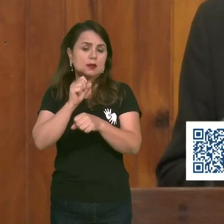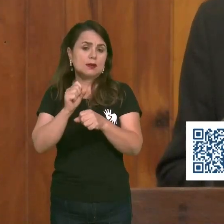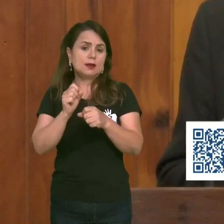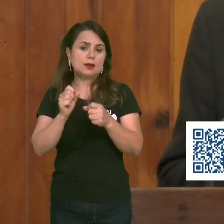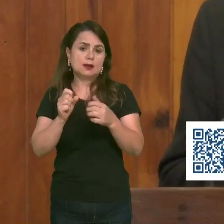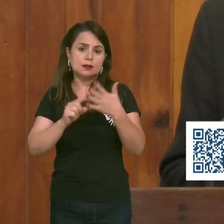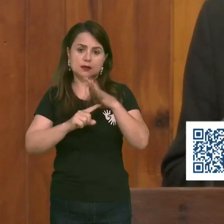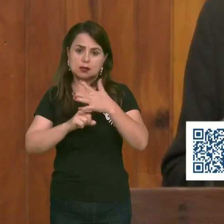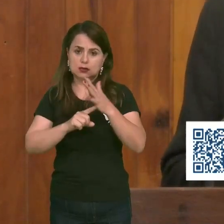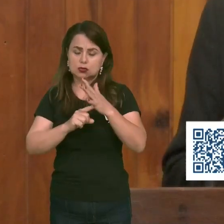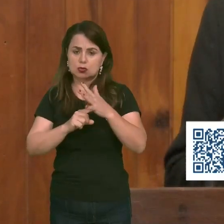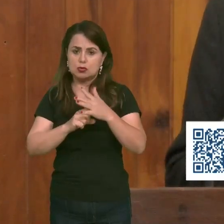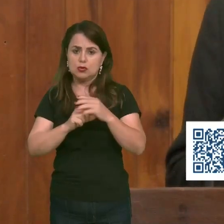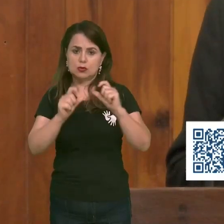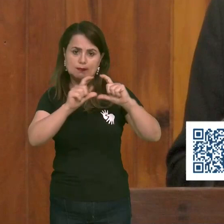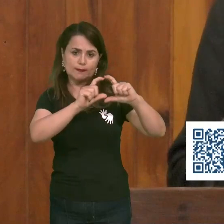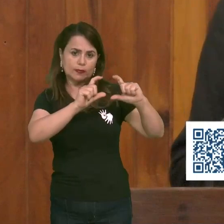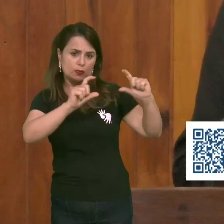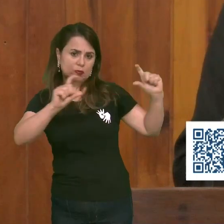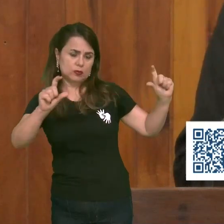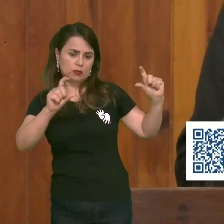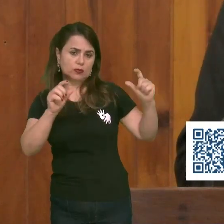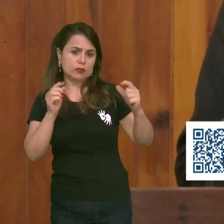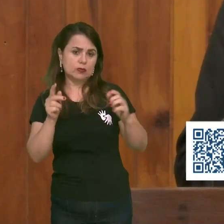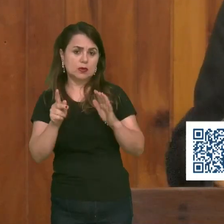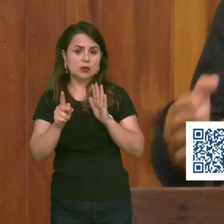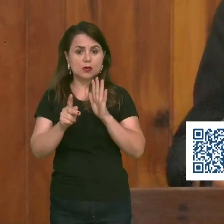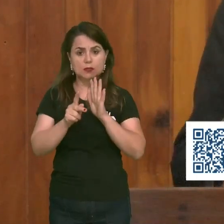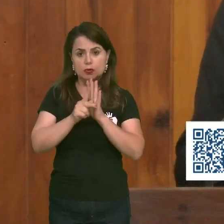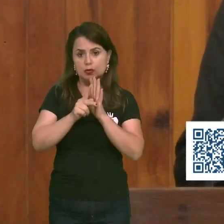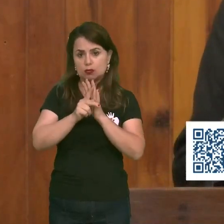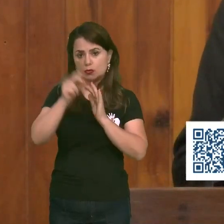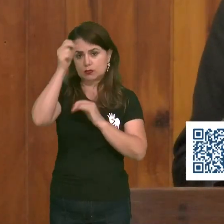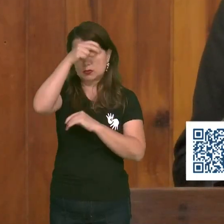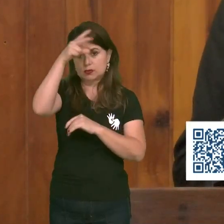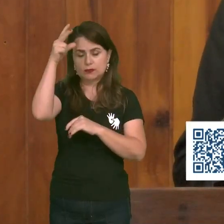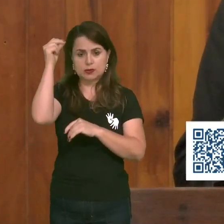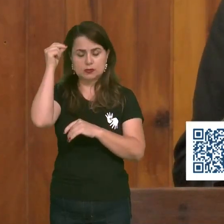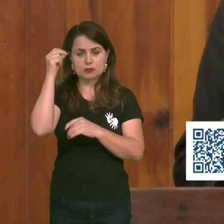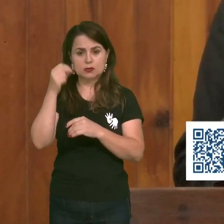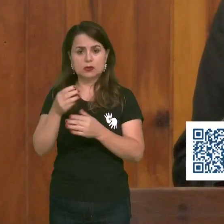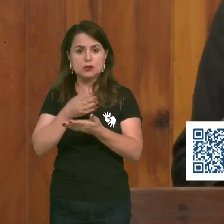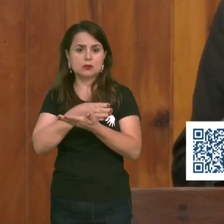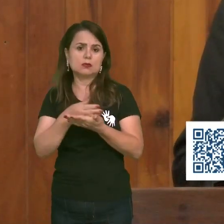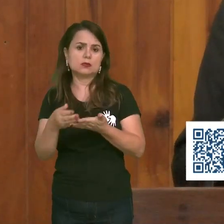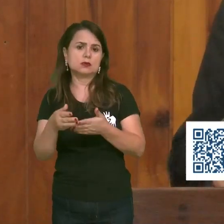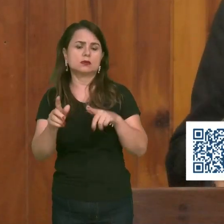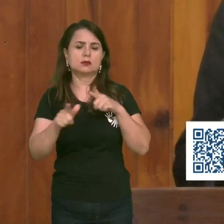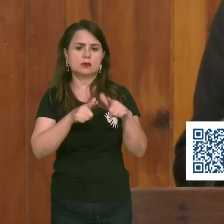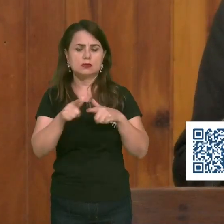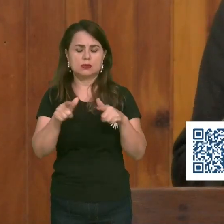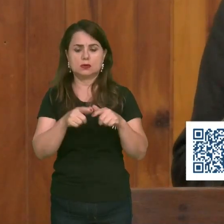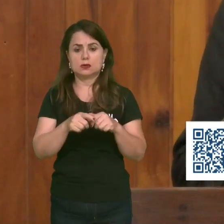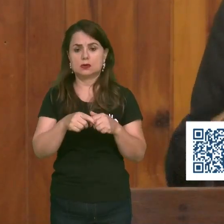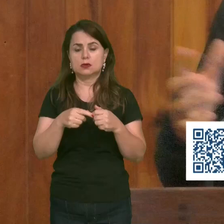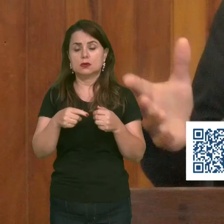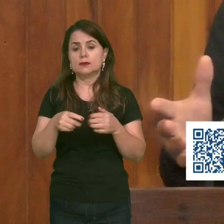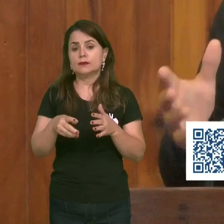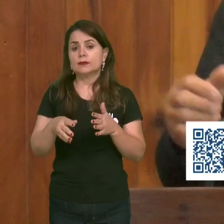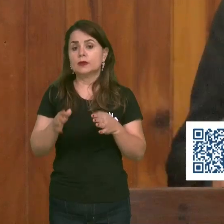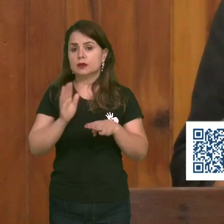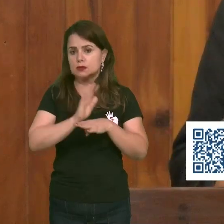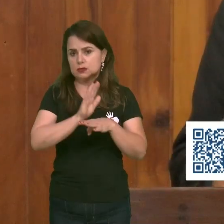regularizado o cartão Prime o mais rápido possível para poder dar início e trabalhar os produtores rurais